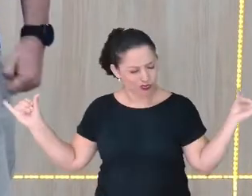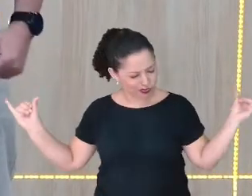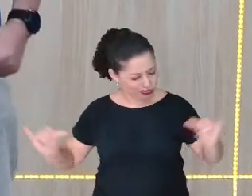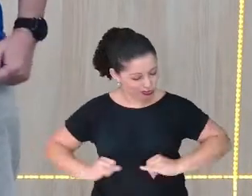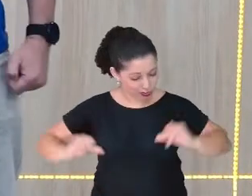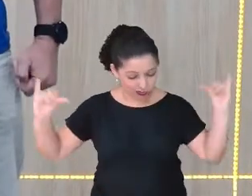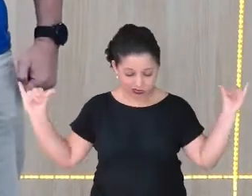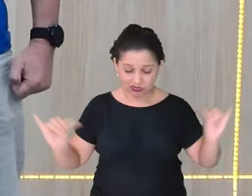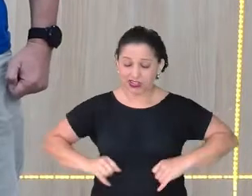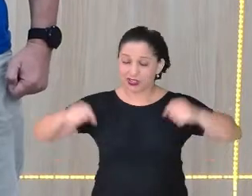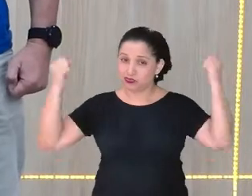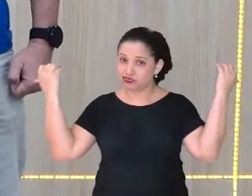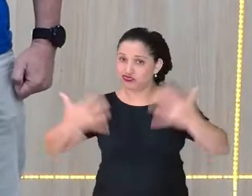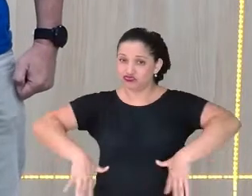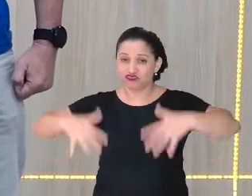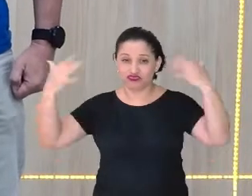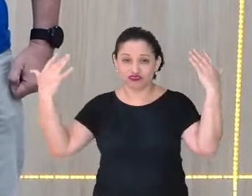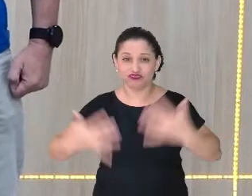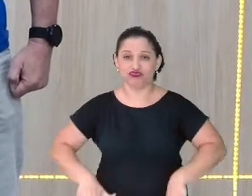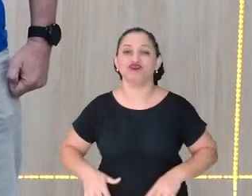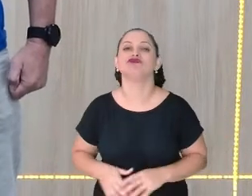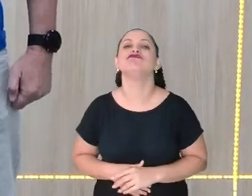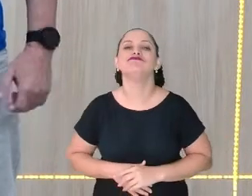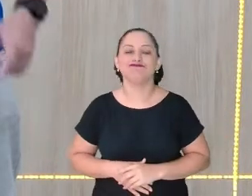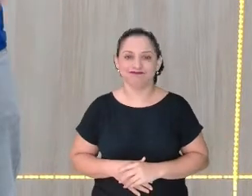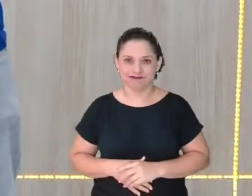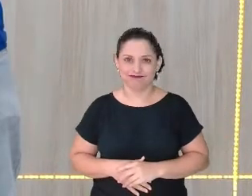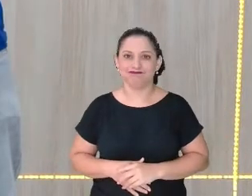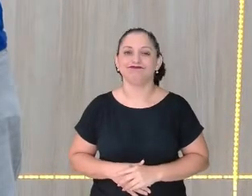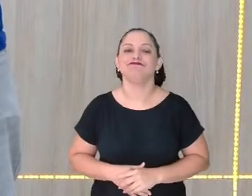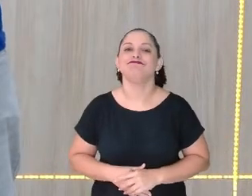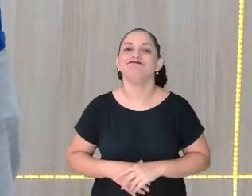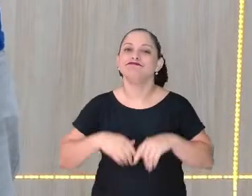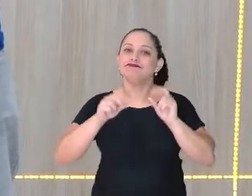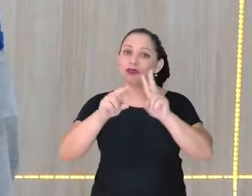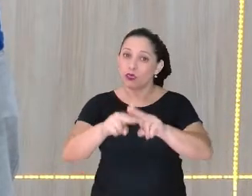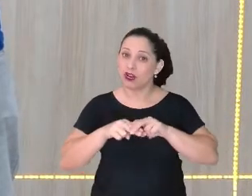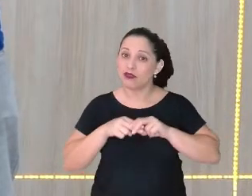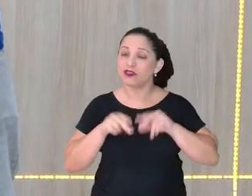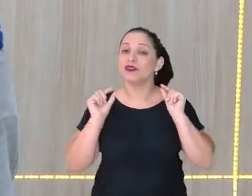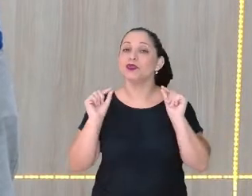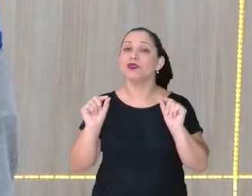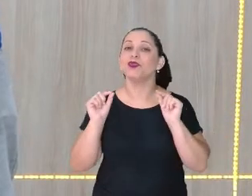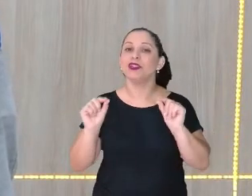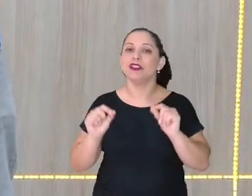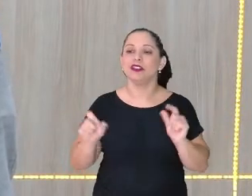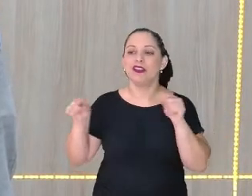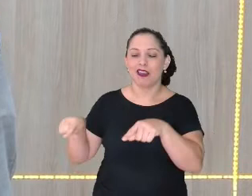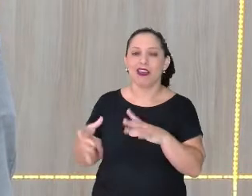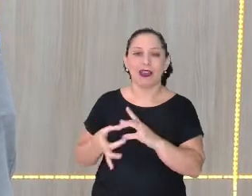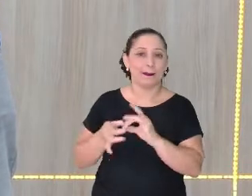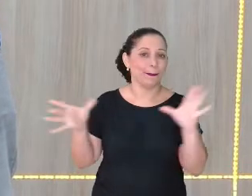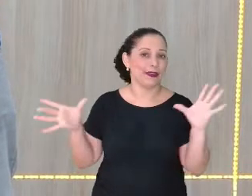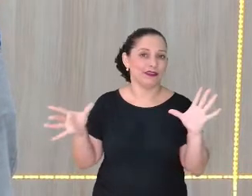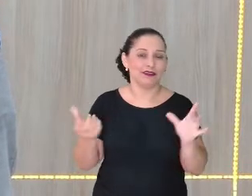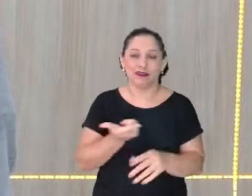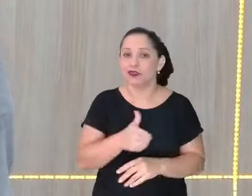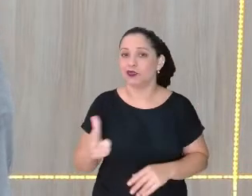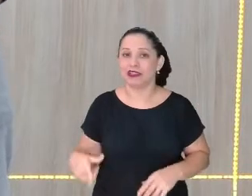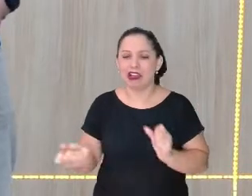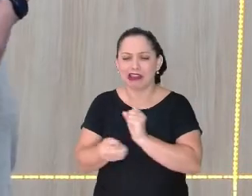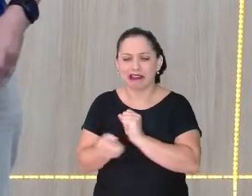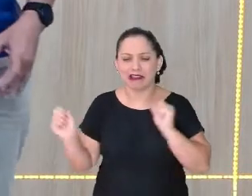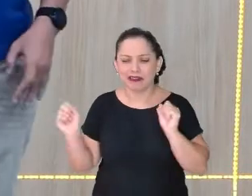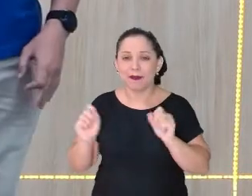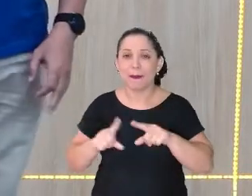aleijado. Né? Por quê? Porque não havia liberdade. Então o cara era livre, né?